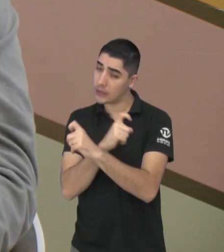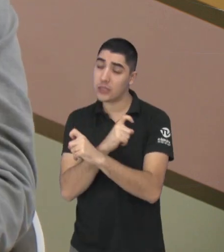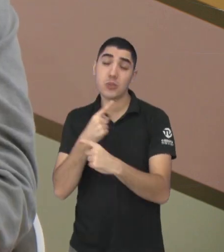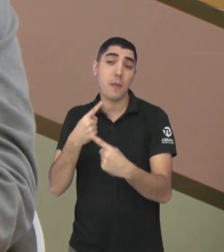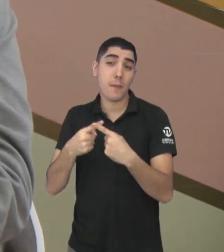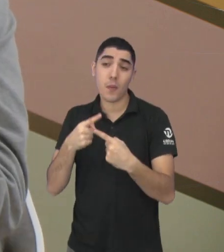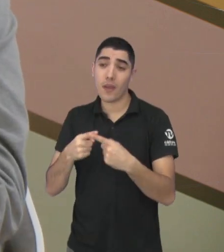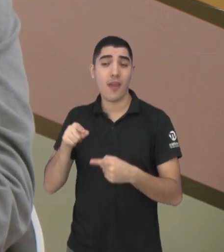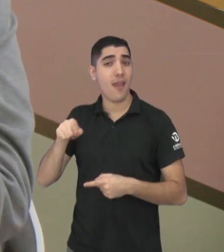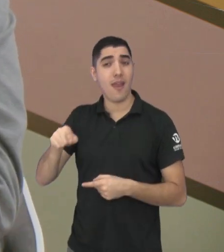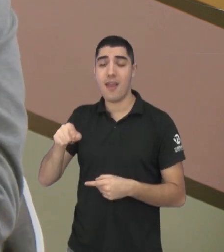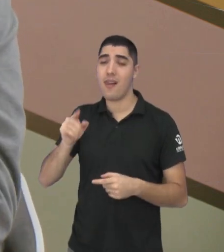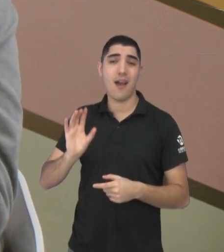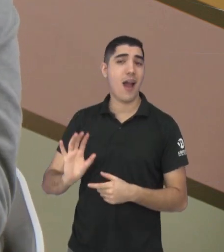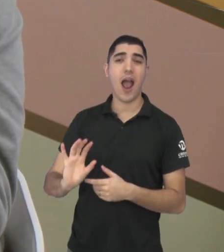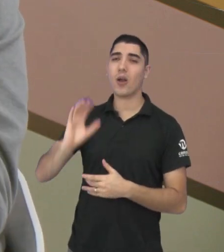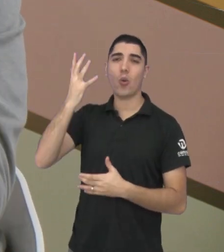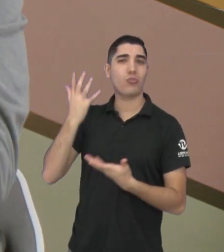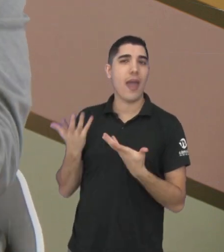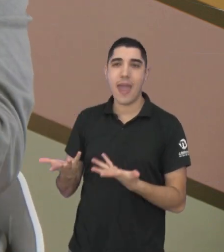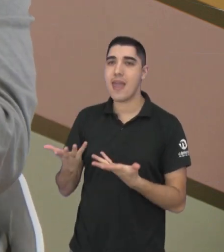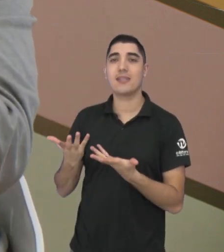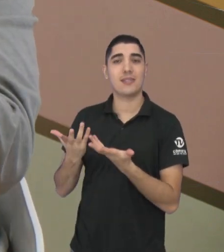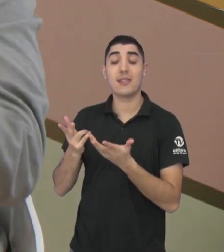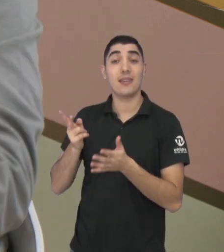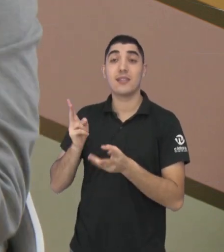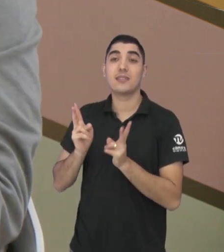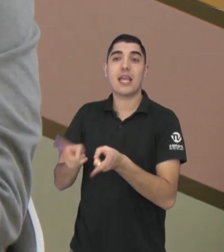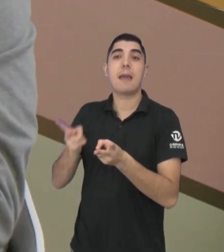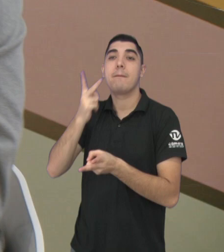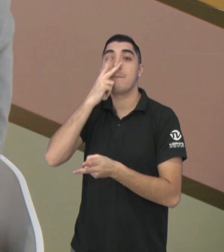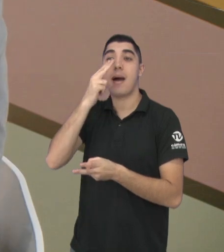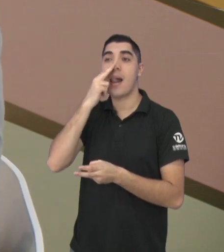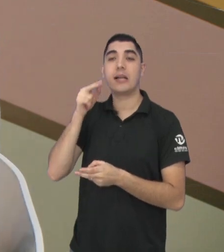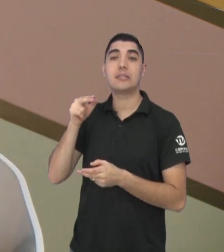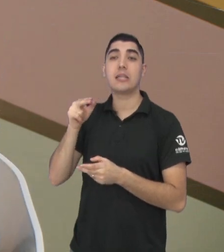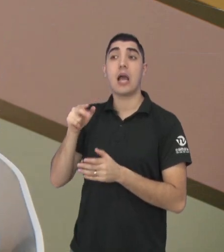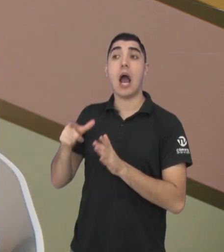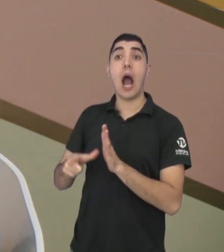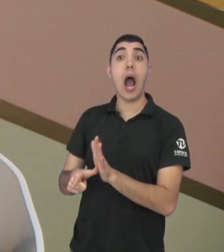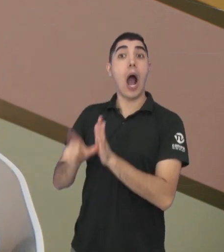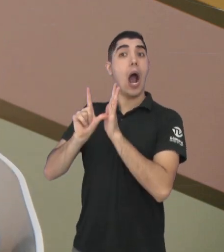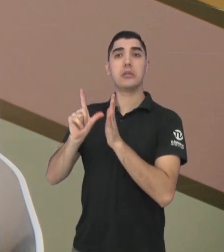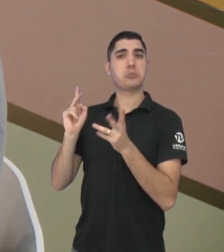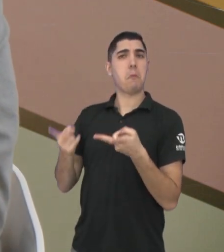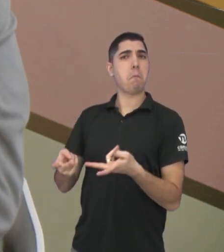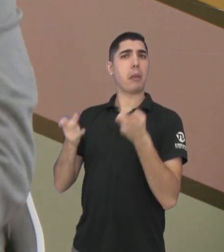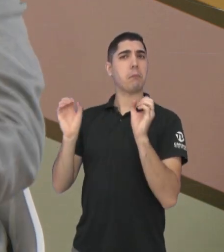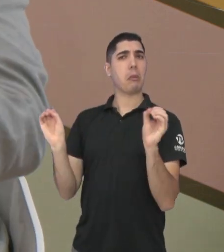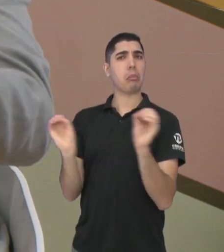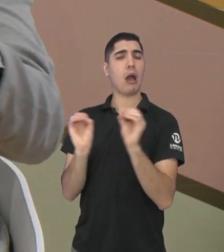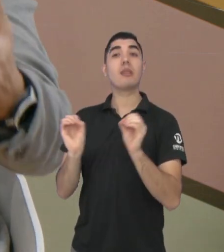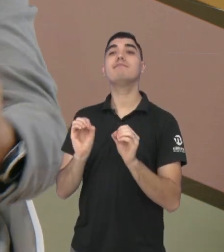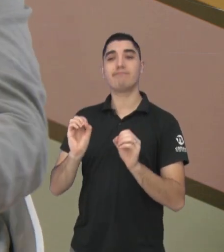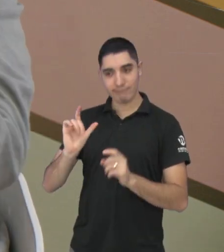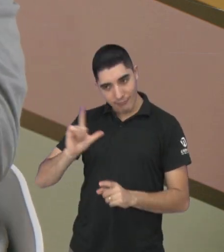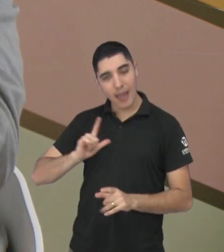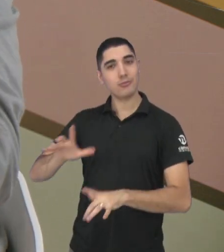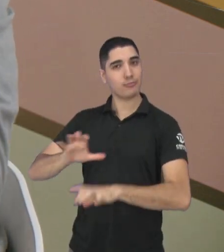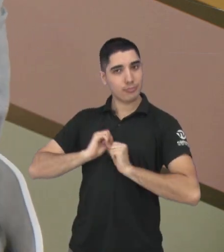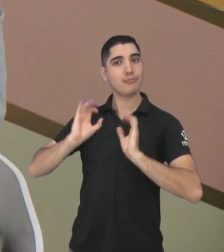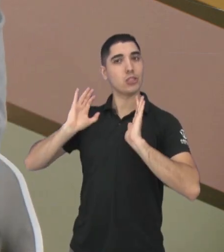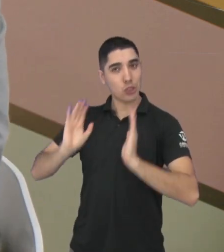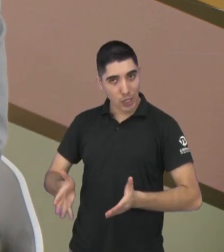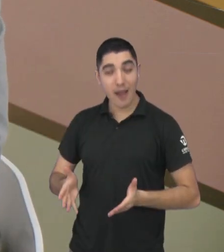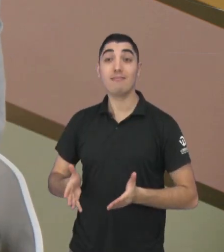maneira geral, eles acabam sendo transmitidos muitas vezes antes mesmo de aparecerem os sintomas. Então, quando aparecem esses